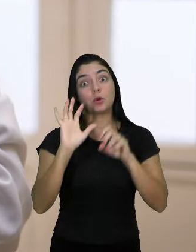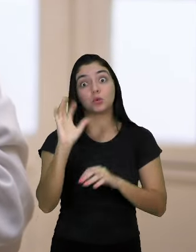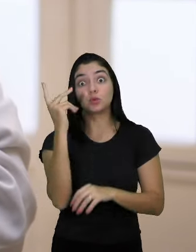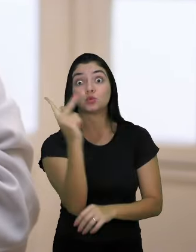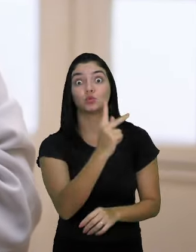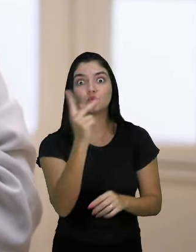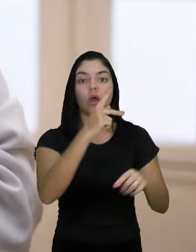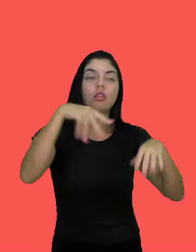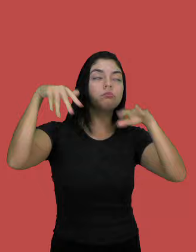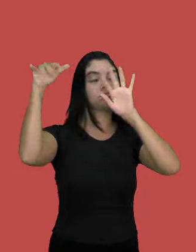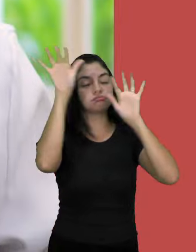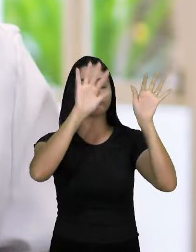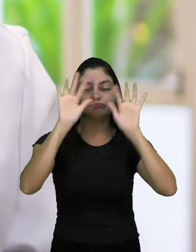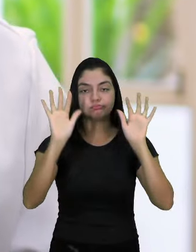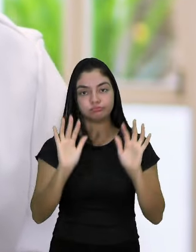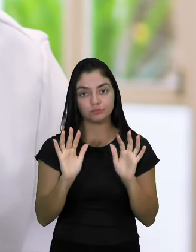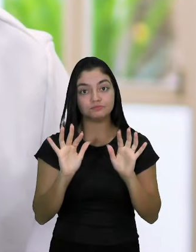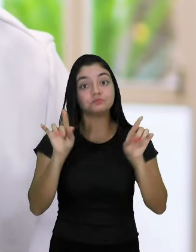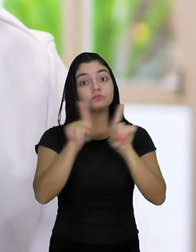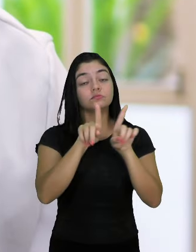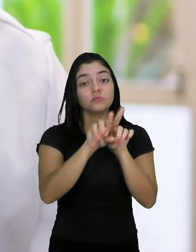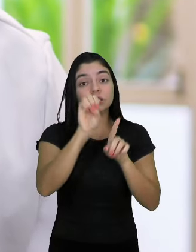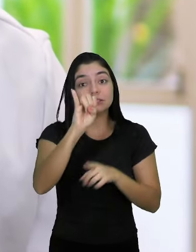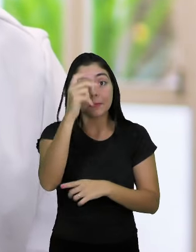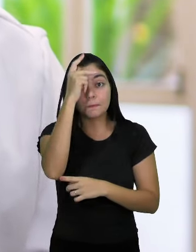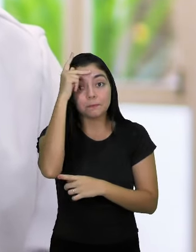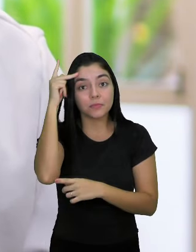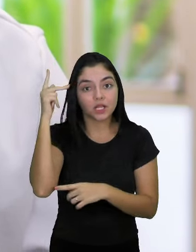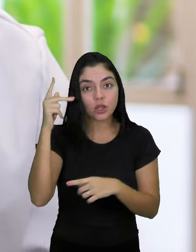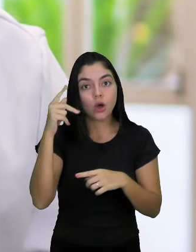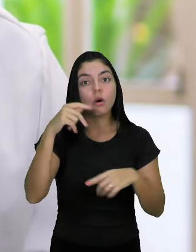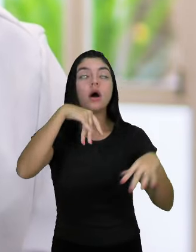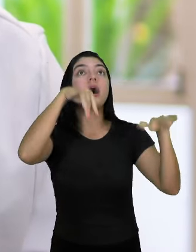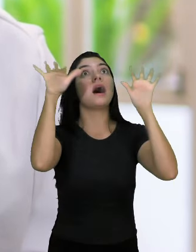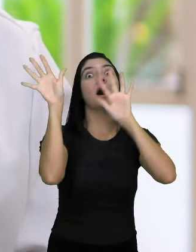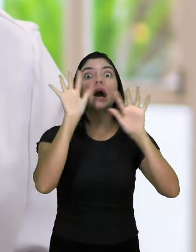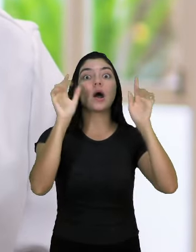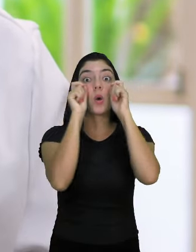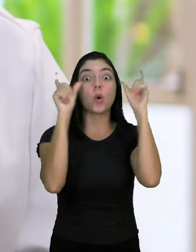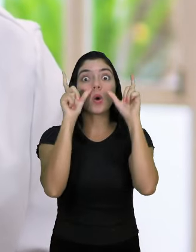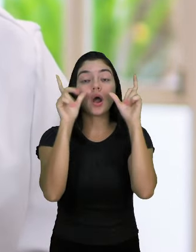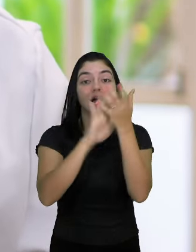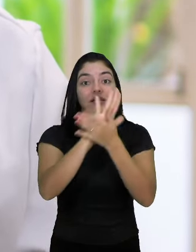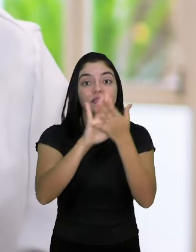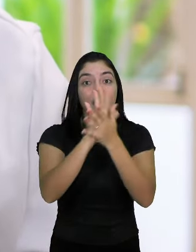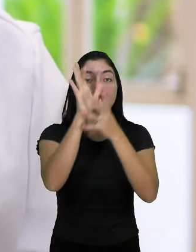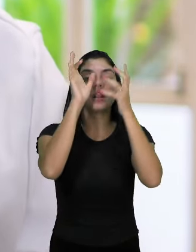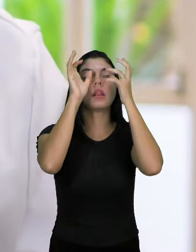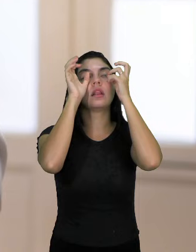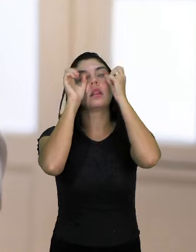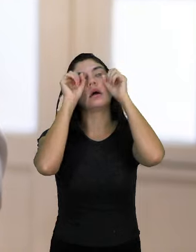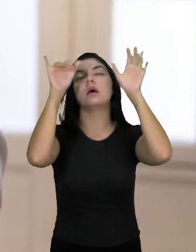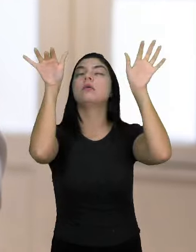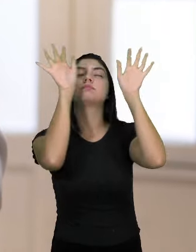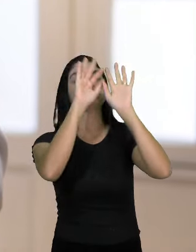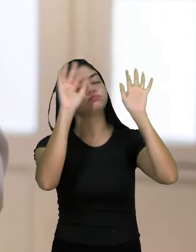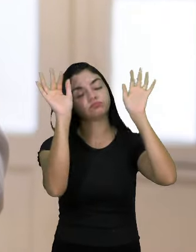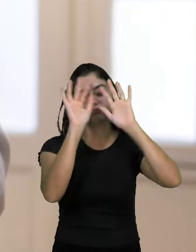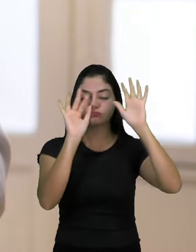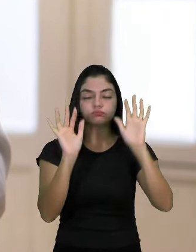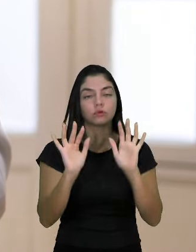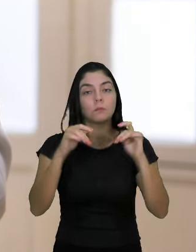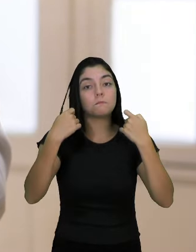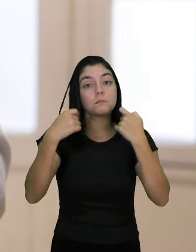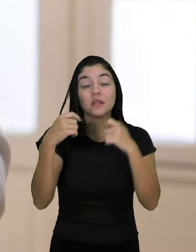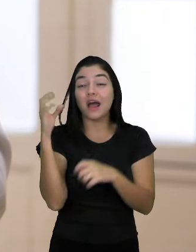evitar quadros de hipotermia. Se a pessoa estiver inconsciente, retire-a da água o mais rápido possível, sempre com